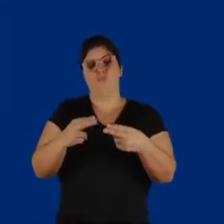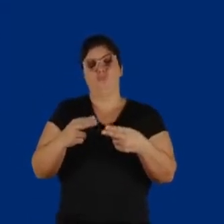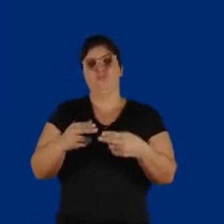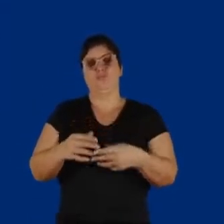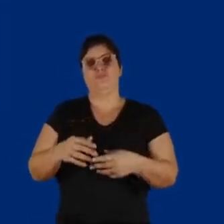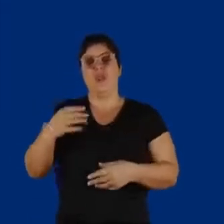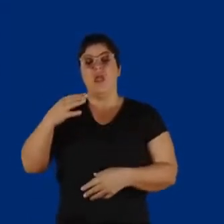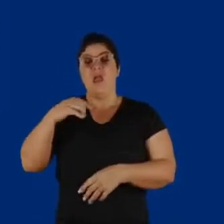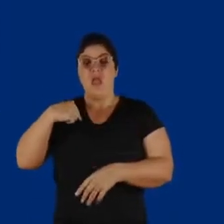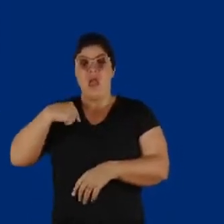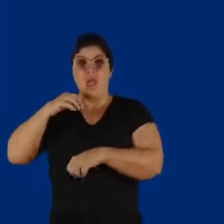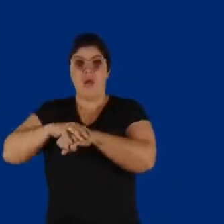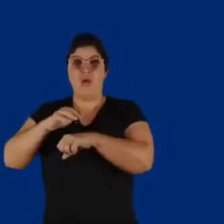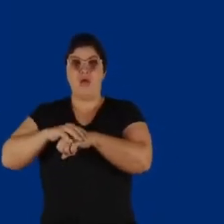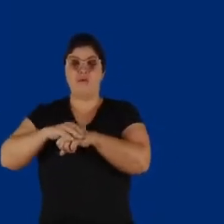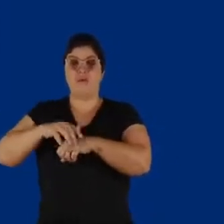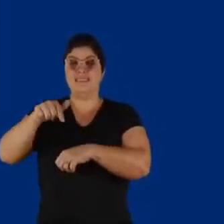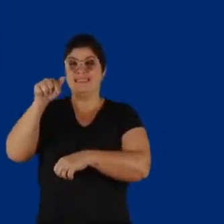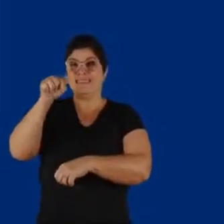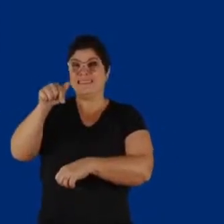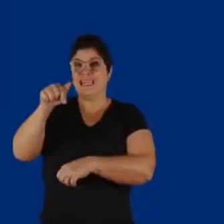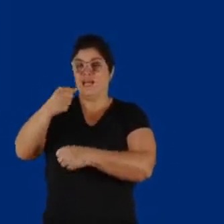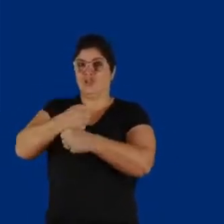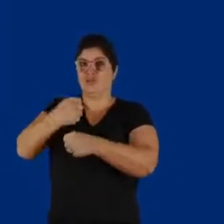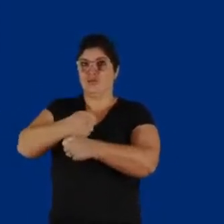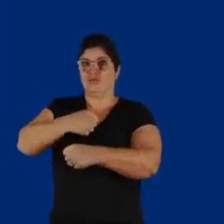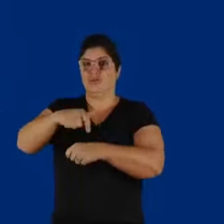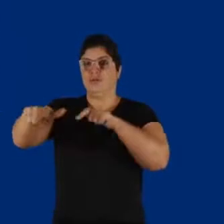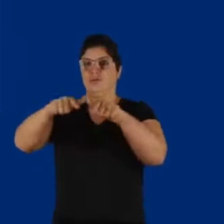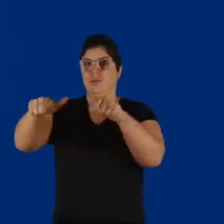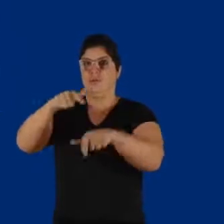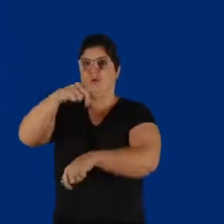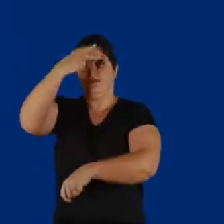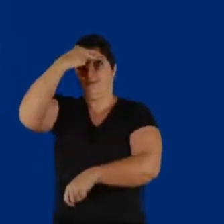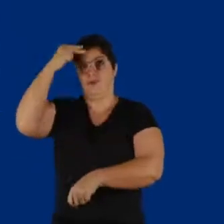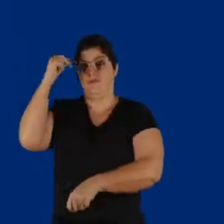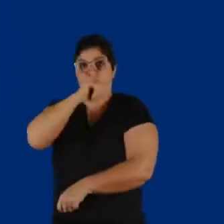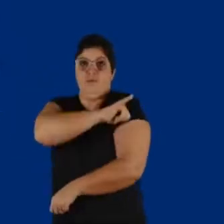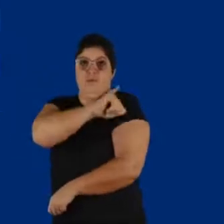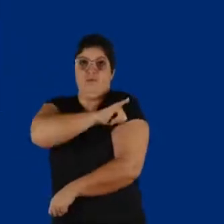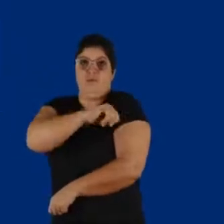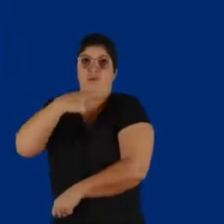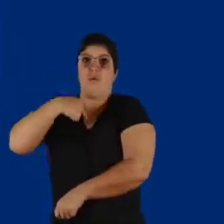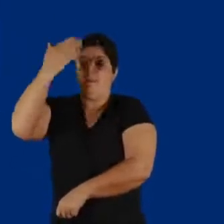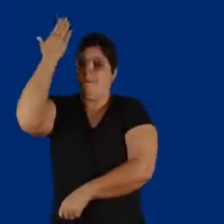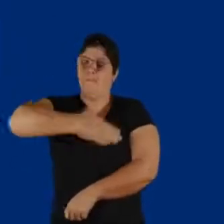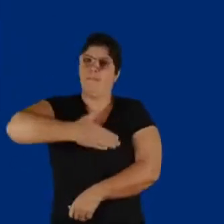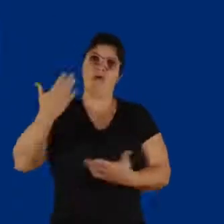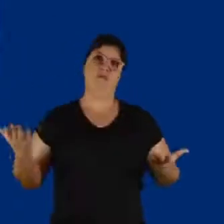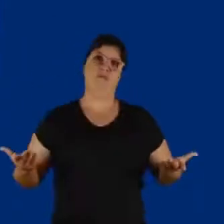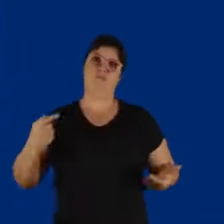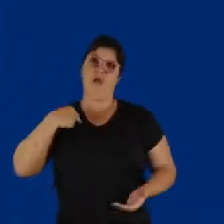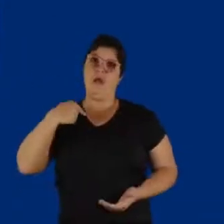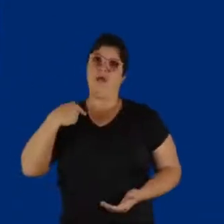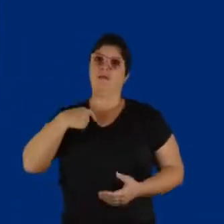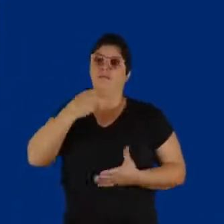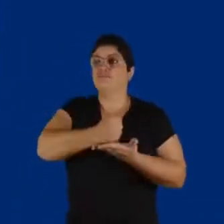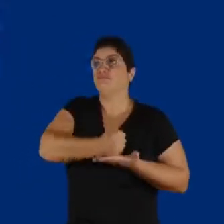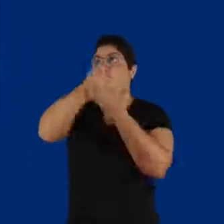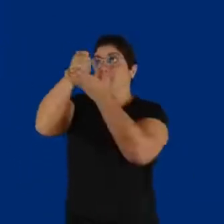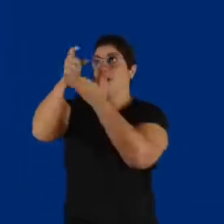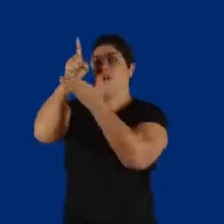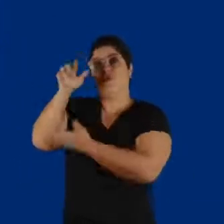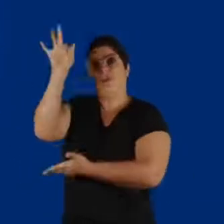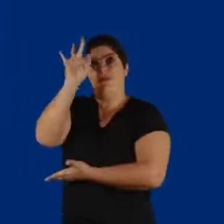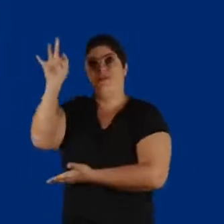meus 7 anos de prefeitura na cidade do Rio de Janeiro foram prova cabal, e foi o que me levou para McGill, né? Foi